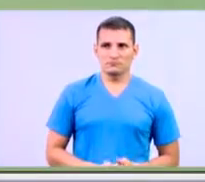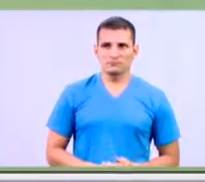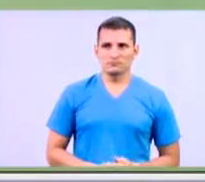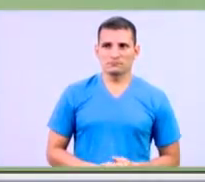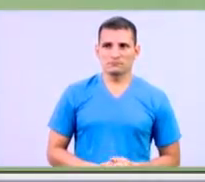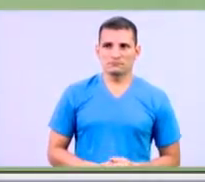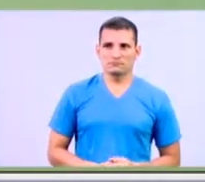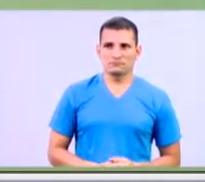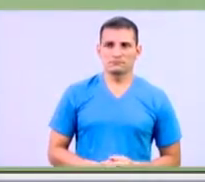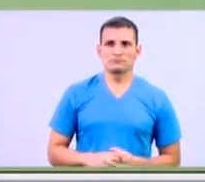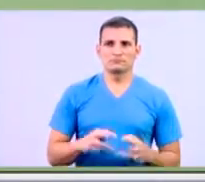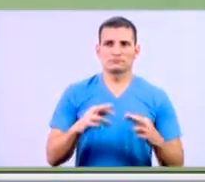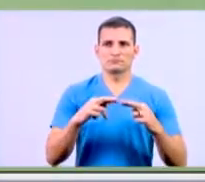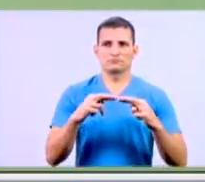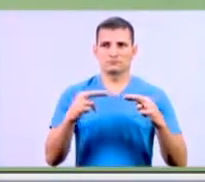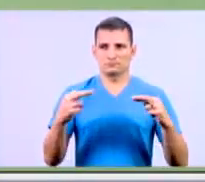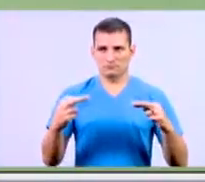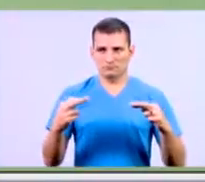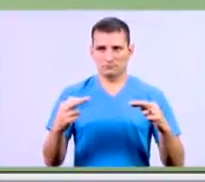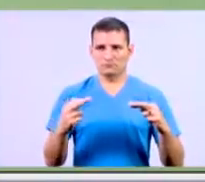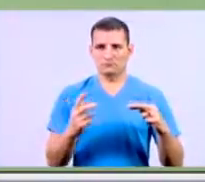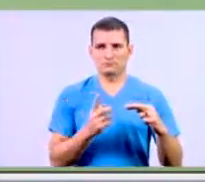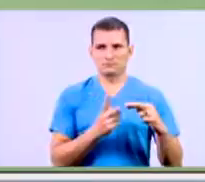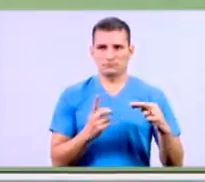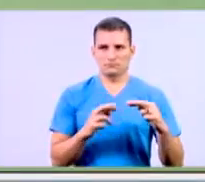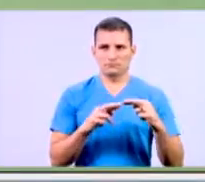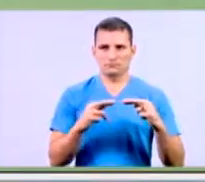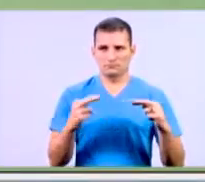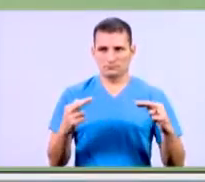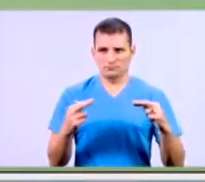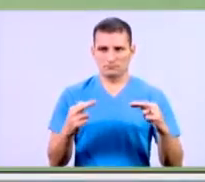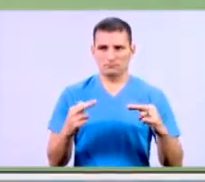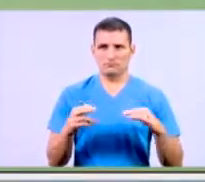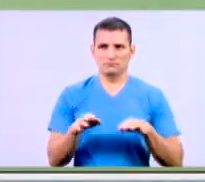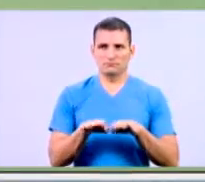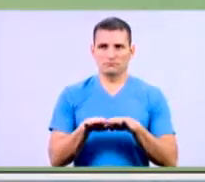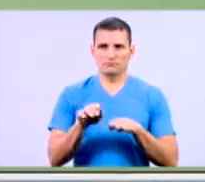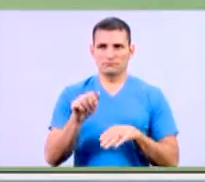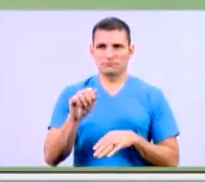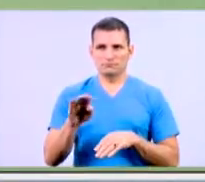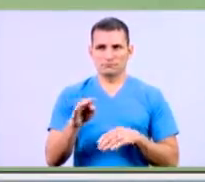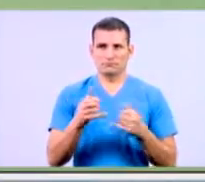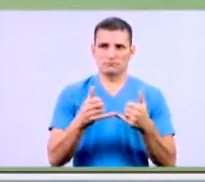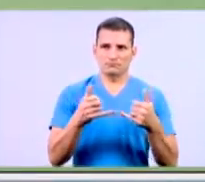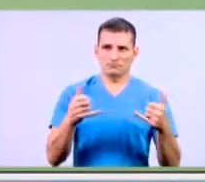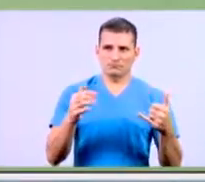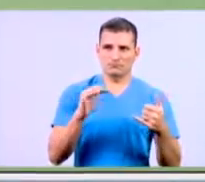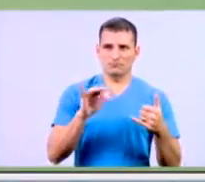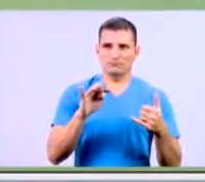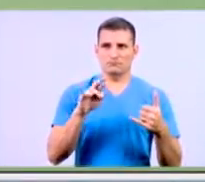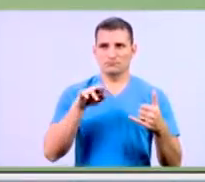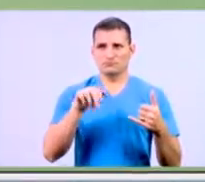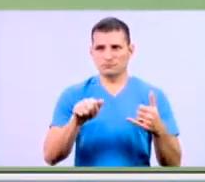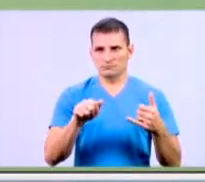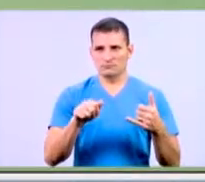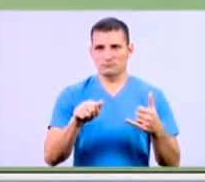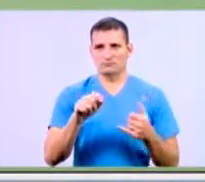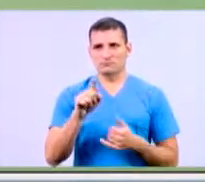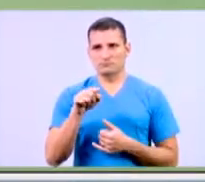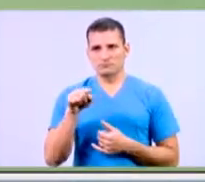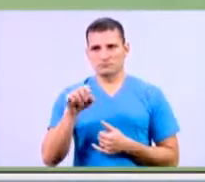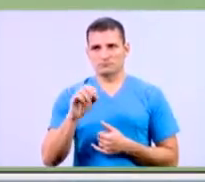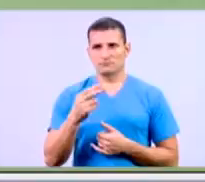se for de par trançado, vai ter que ser necessariamente padrão AB. Se for fibra ótica, aí poderia ser o Z ou o